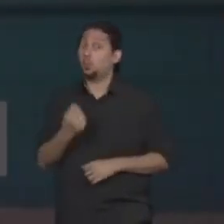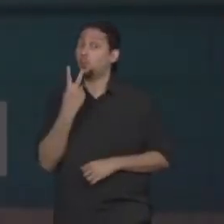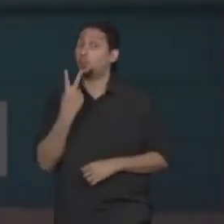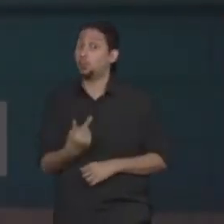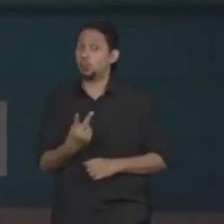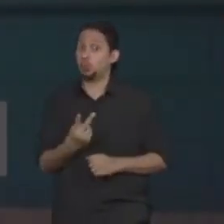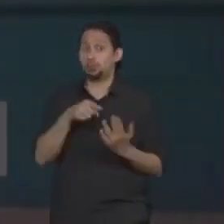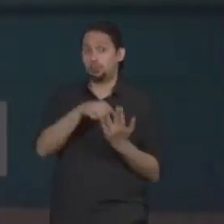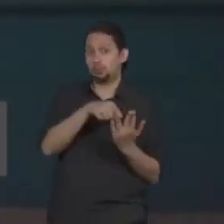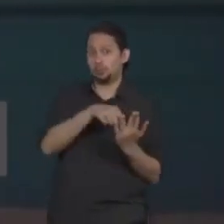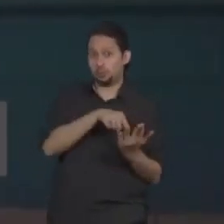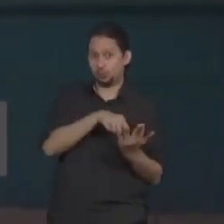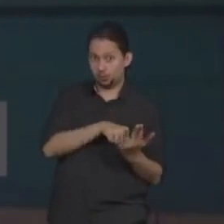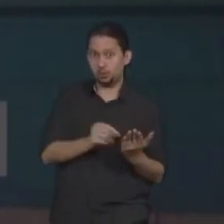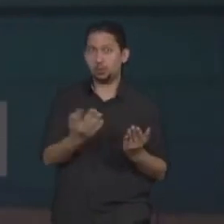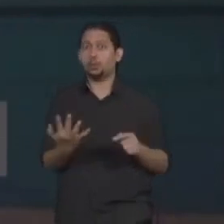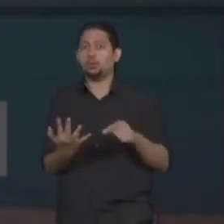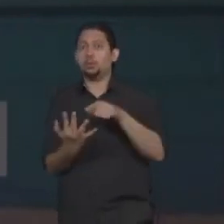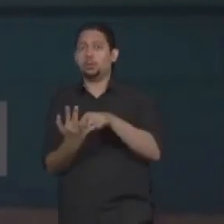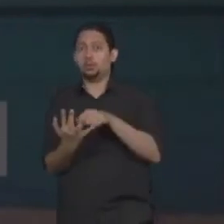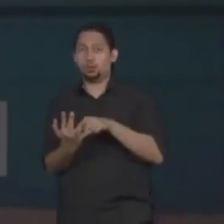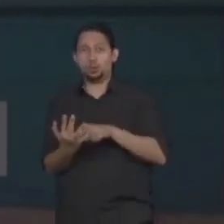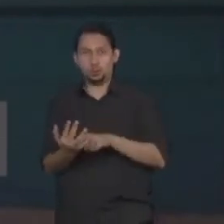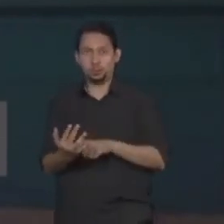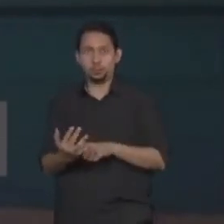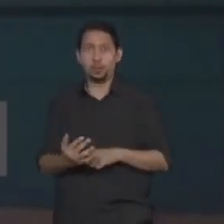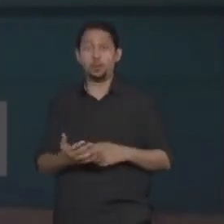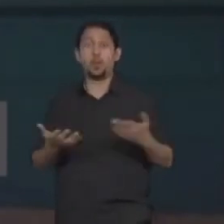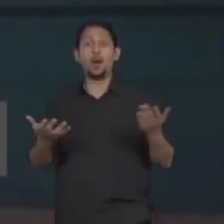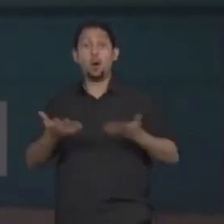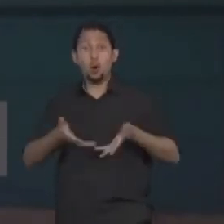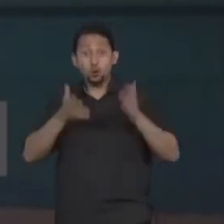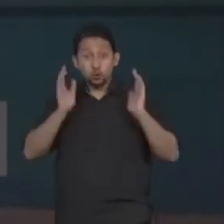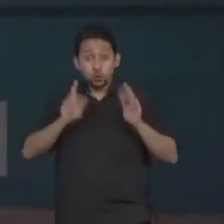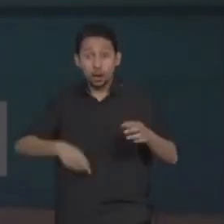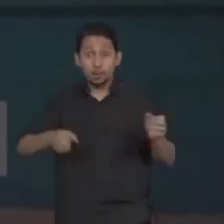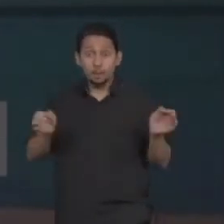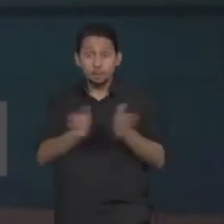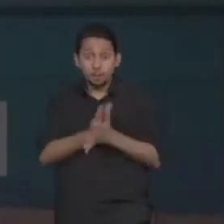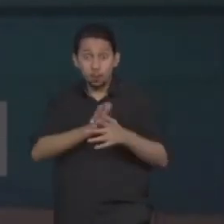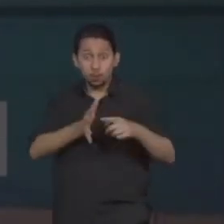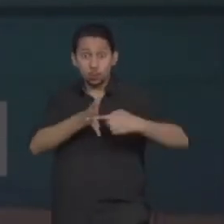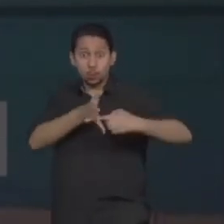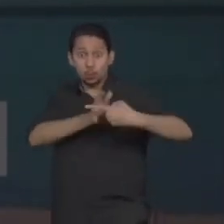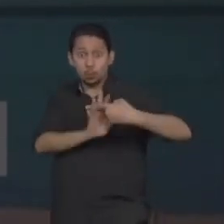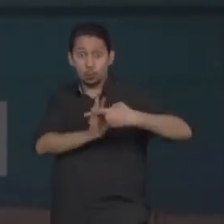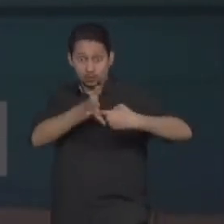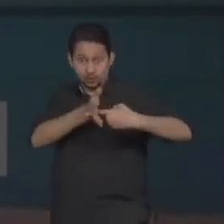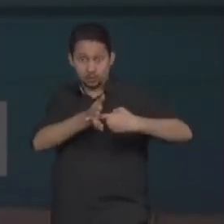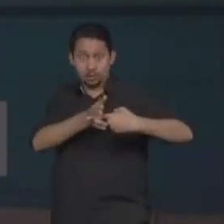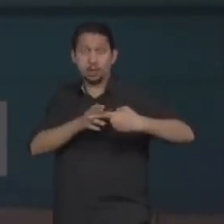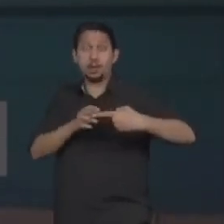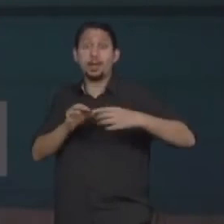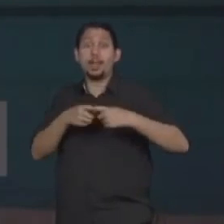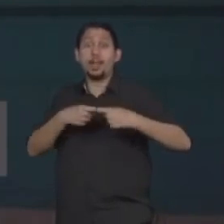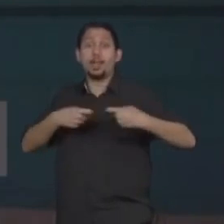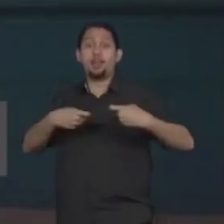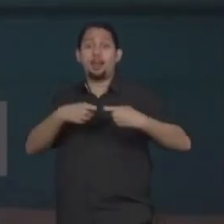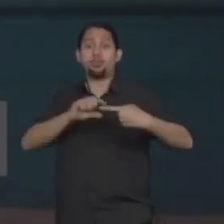as polias, você vai passar os elásticos nelas. Então, você passa um elástico nessa maior.